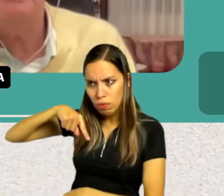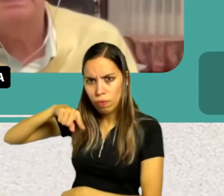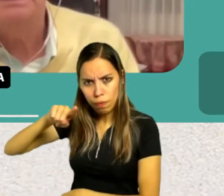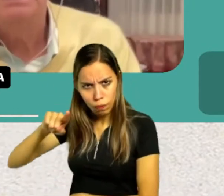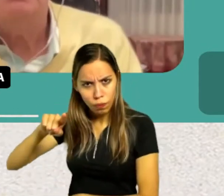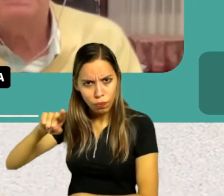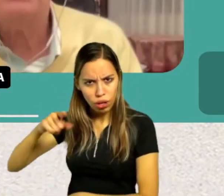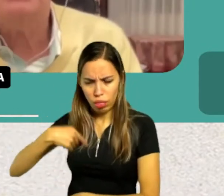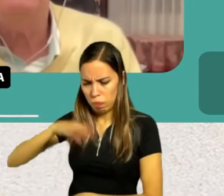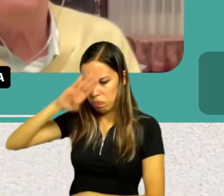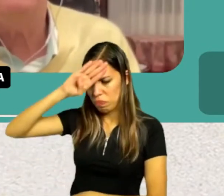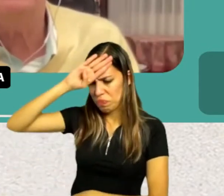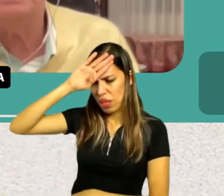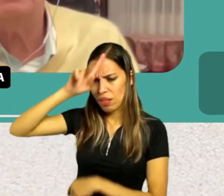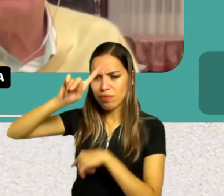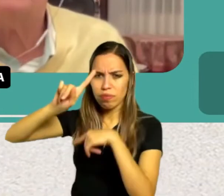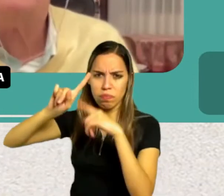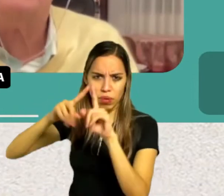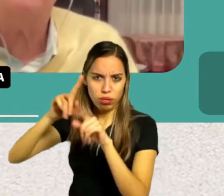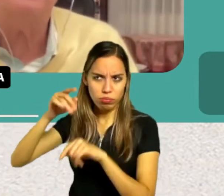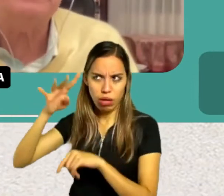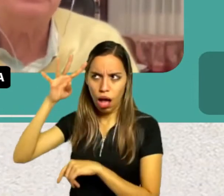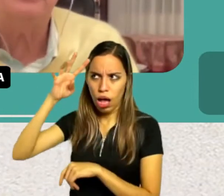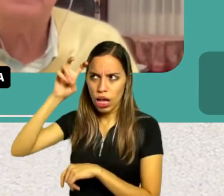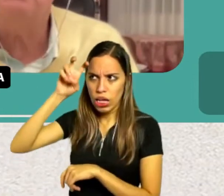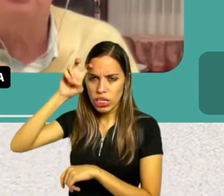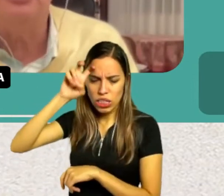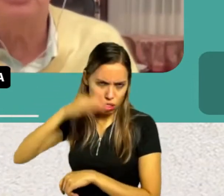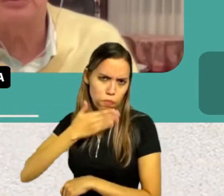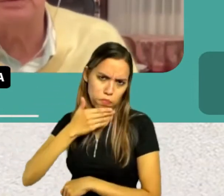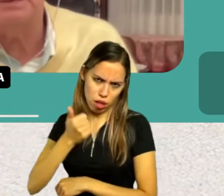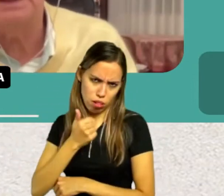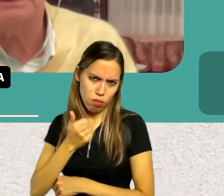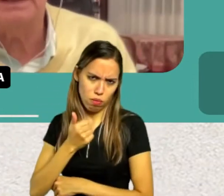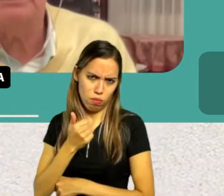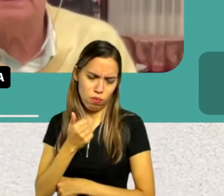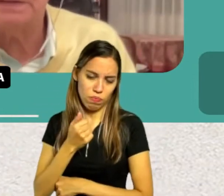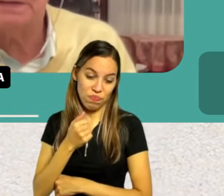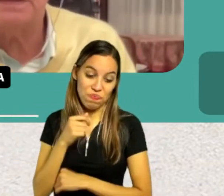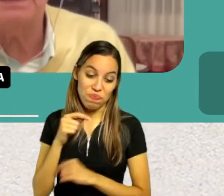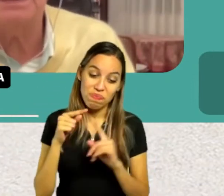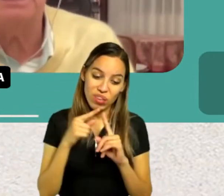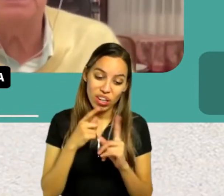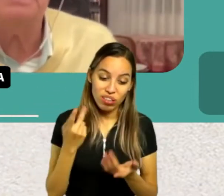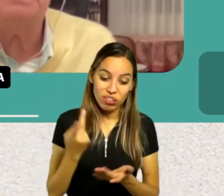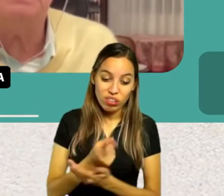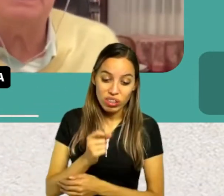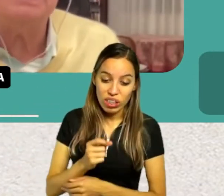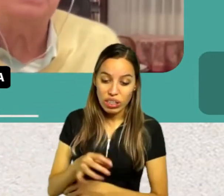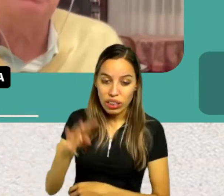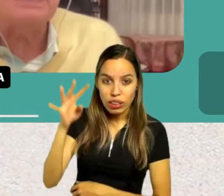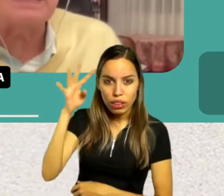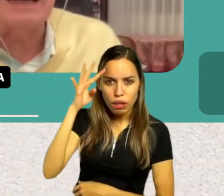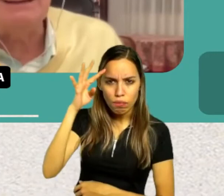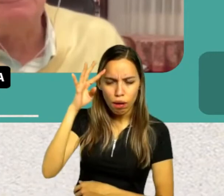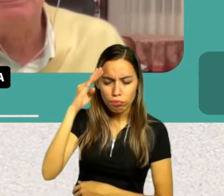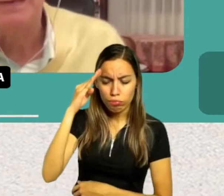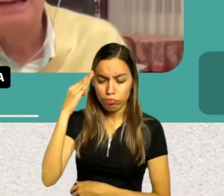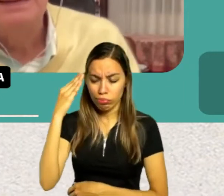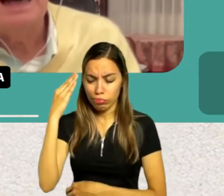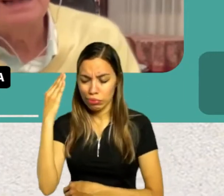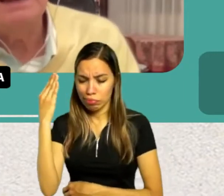bem. Mas chegou na quarta-feira, fiquei muito ruim mesmo. Aí eu comecei a sentir que a barra ia